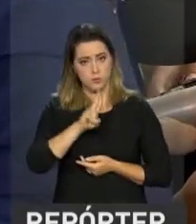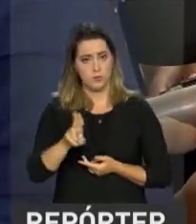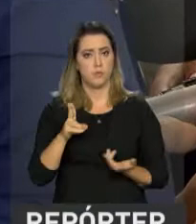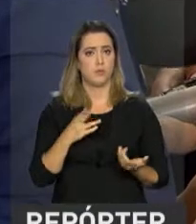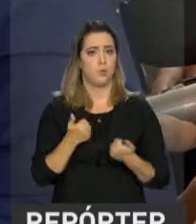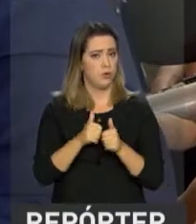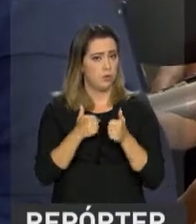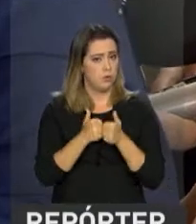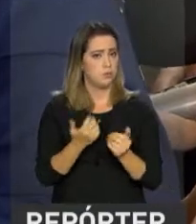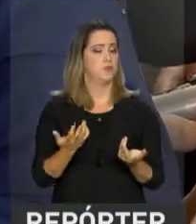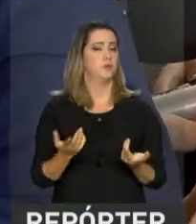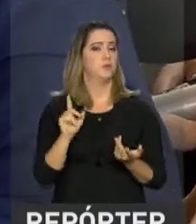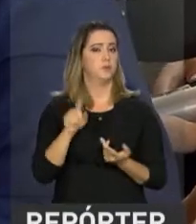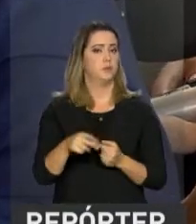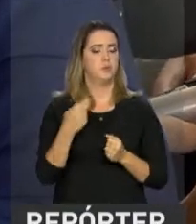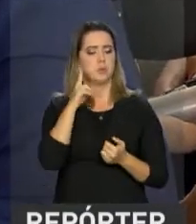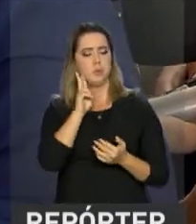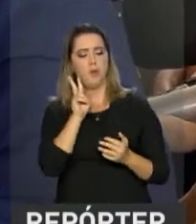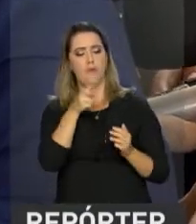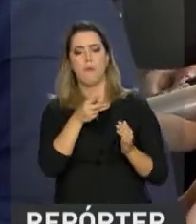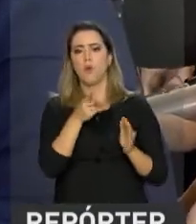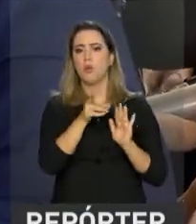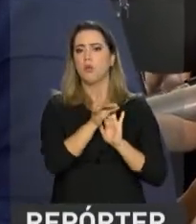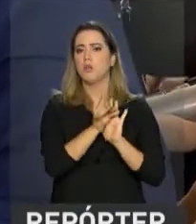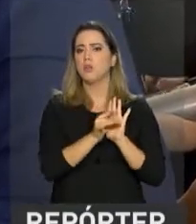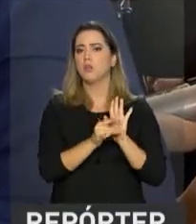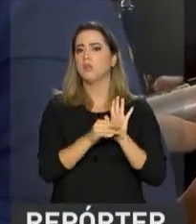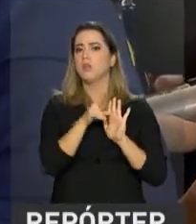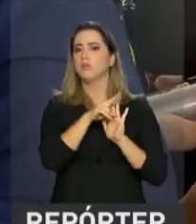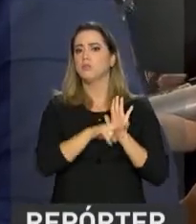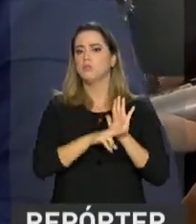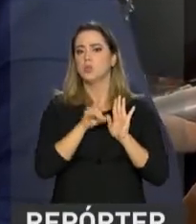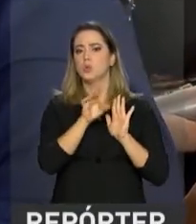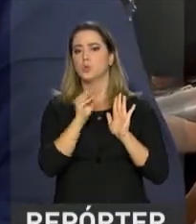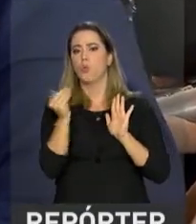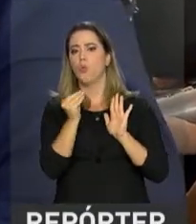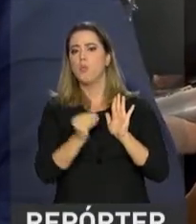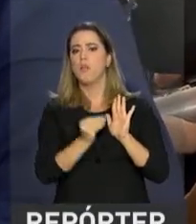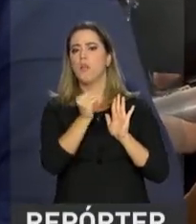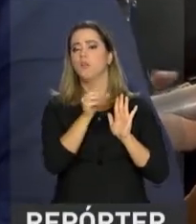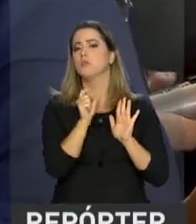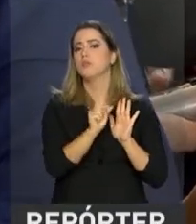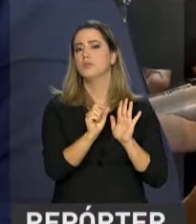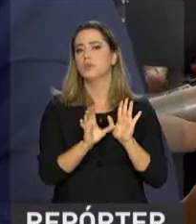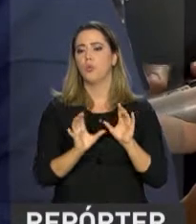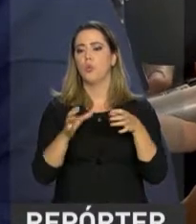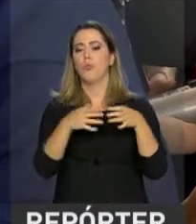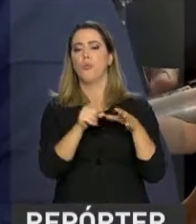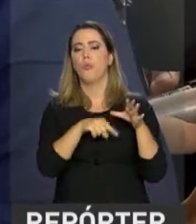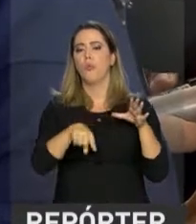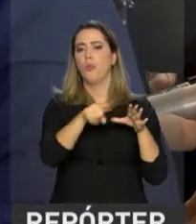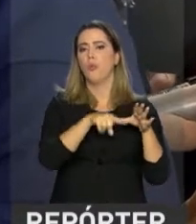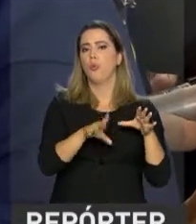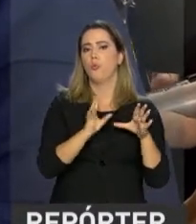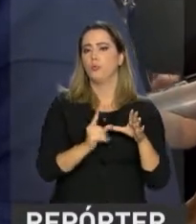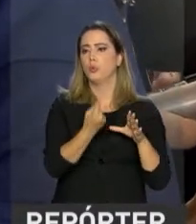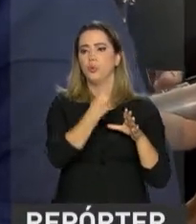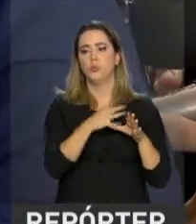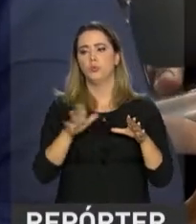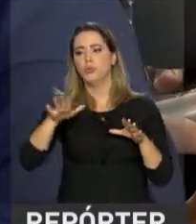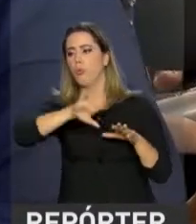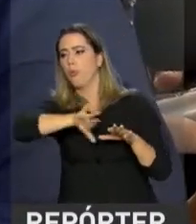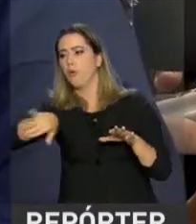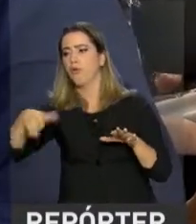tem que ser analisada a orientação de maneira que simplesmente não se preserve a cartório ou benefícios e que